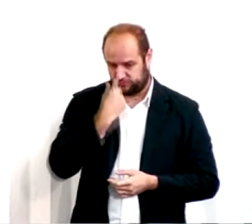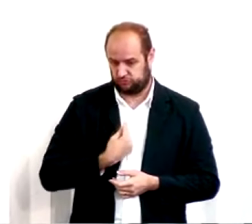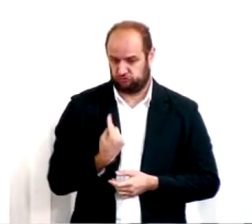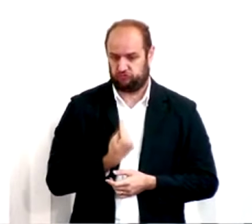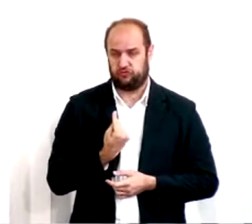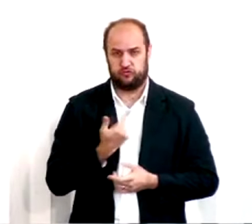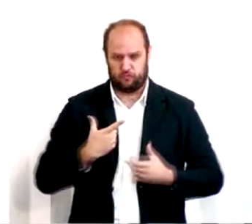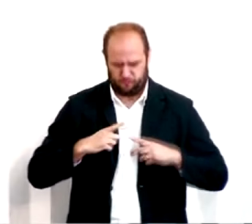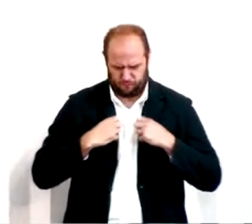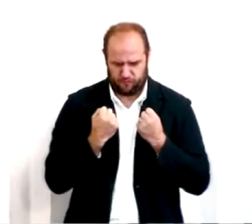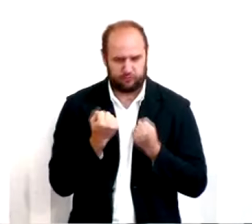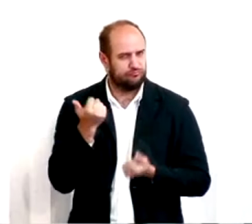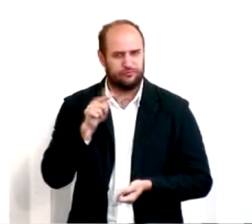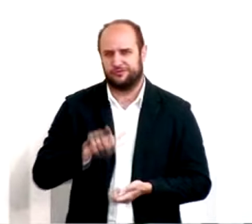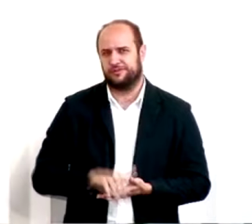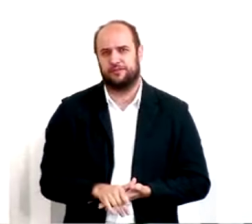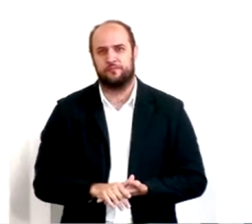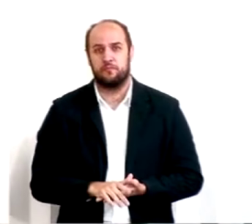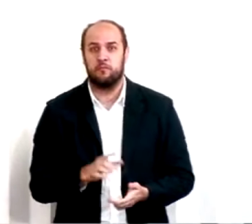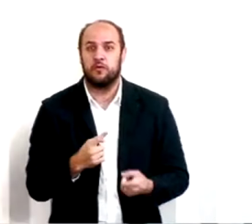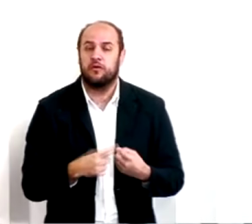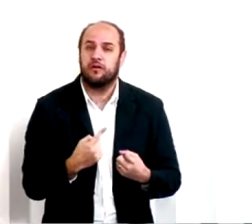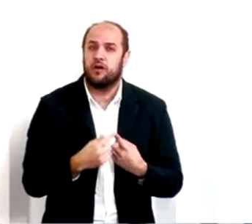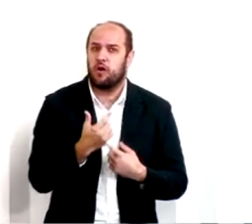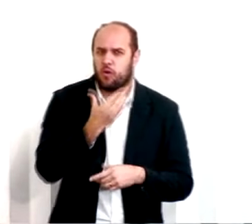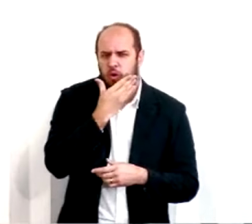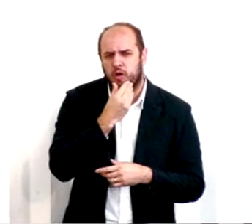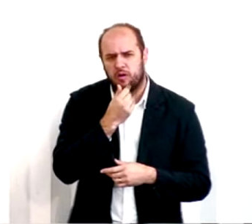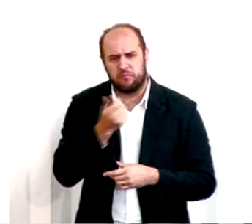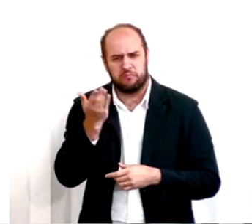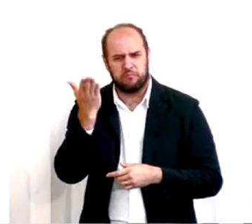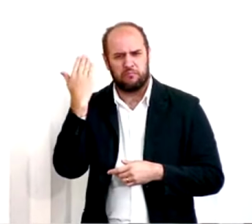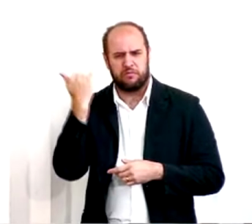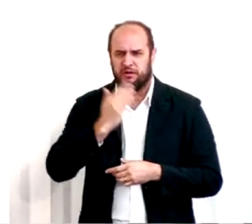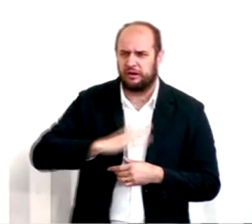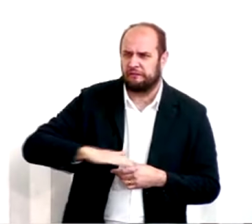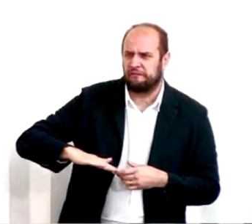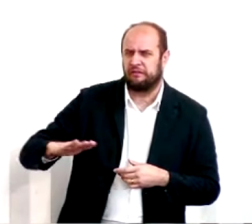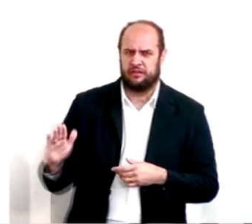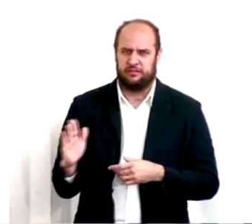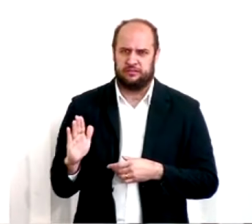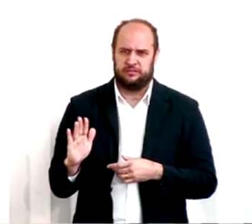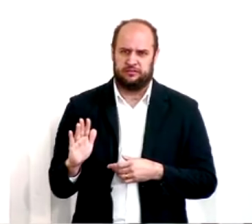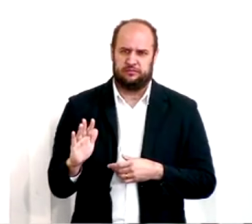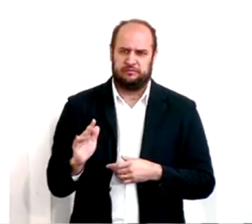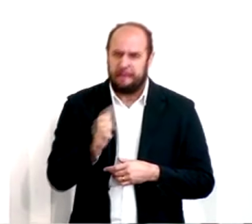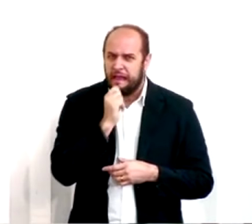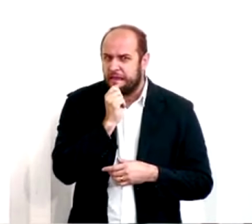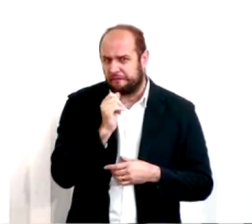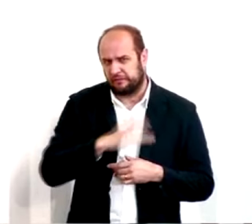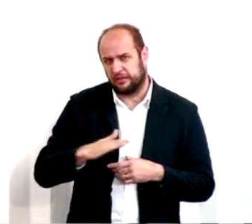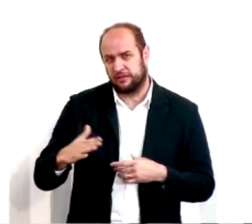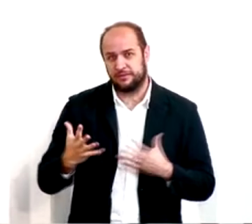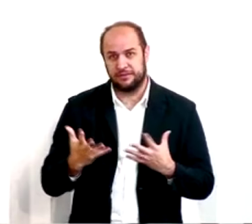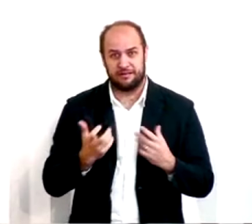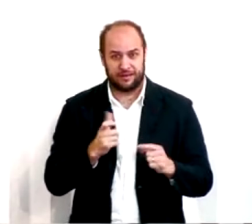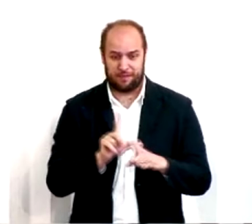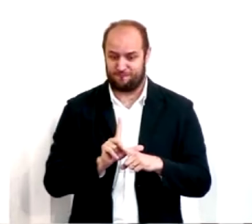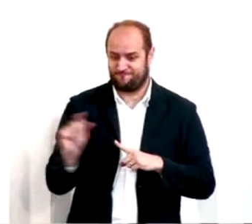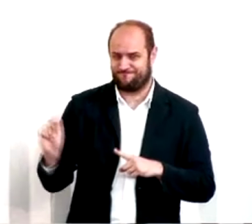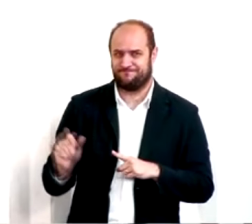por sua própria força porque o homem mesmo quando criança ainda quando criança ele quer fugir